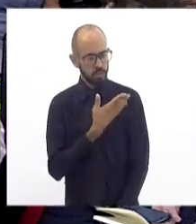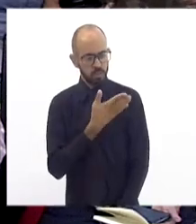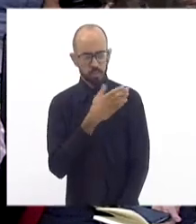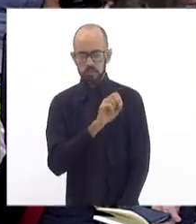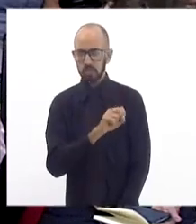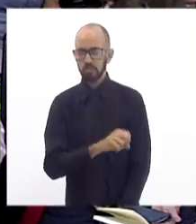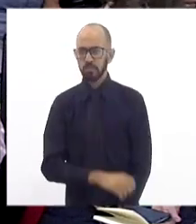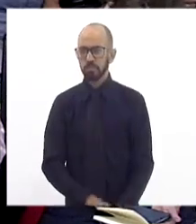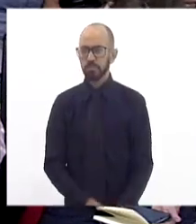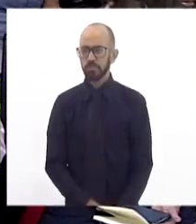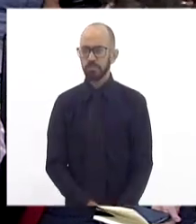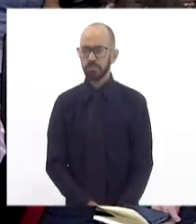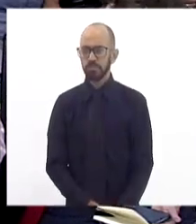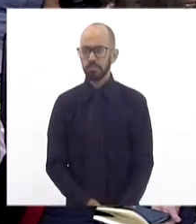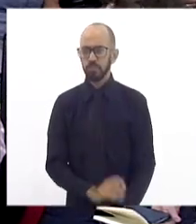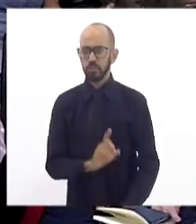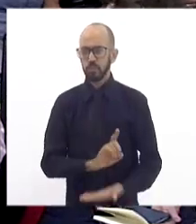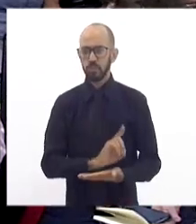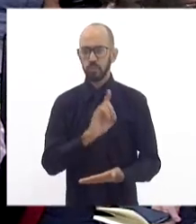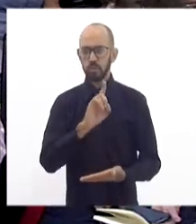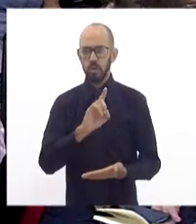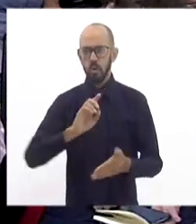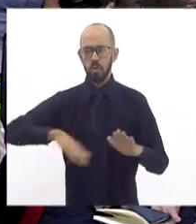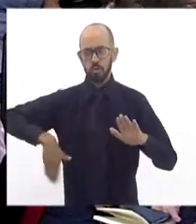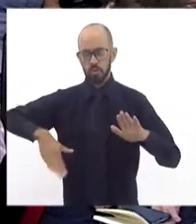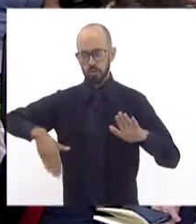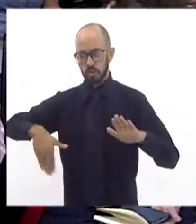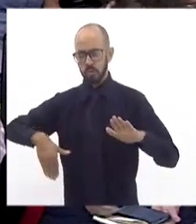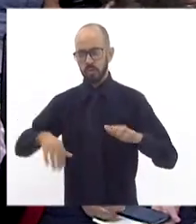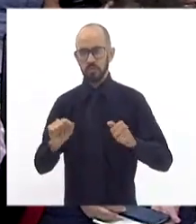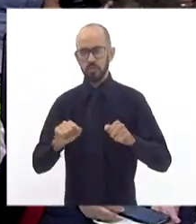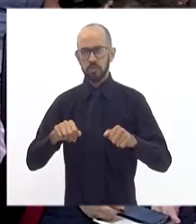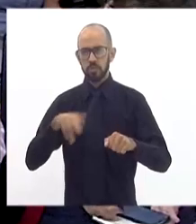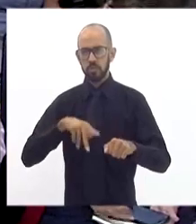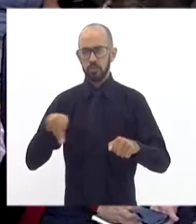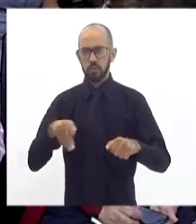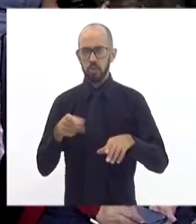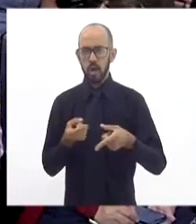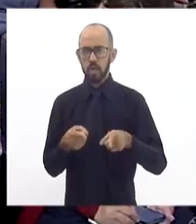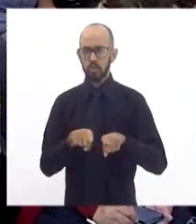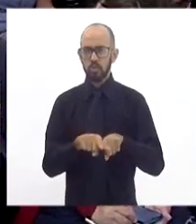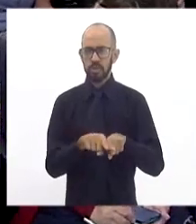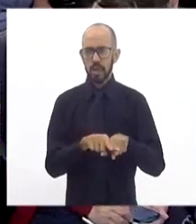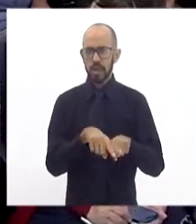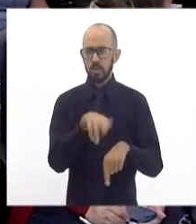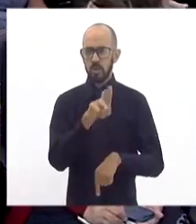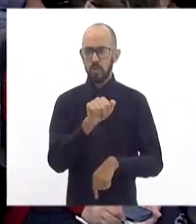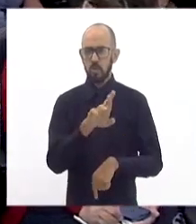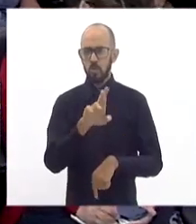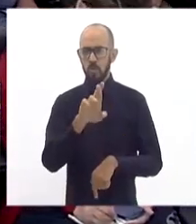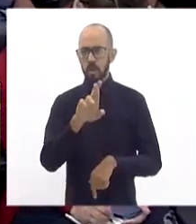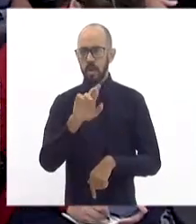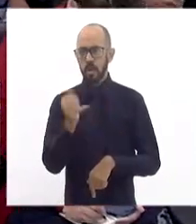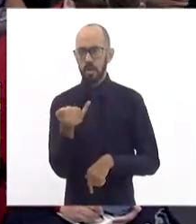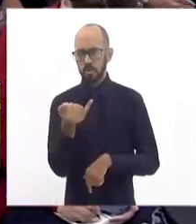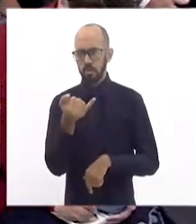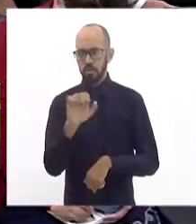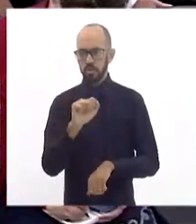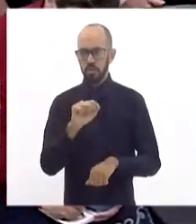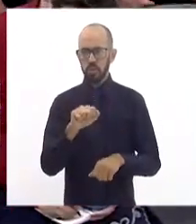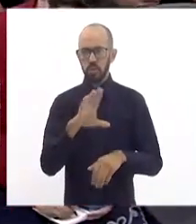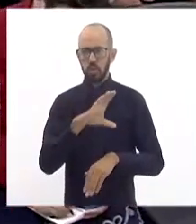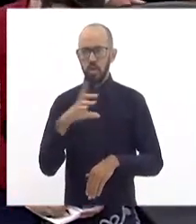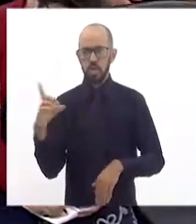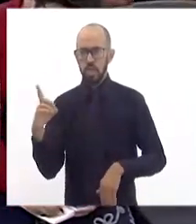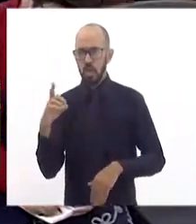e o seu Norte o doutor em oceanografia e professor associado da faculdade de geografia da UERJ e onde coordena